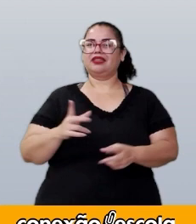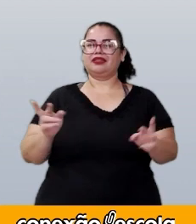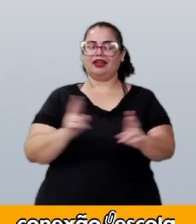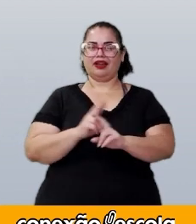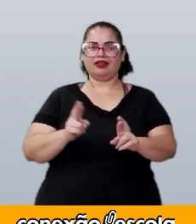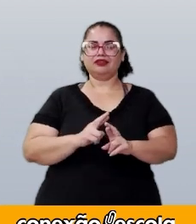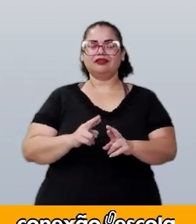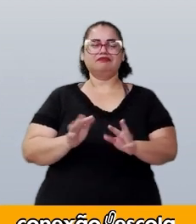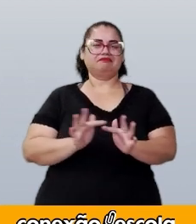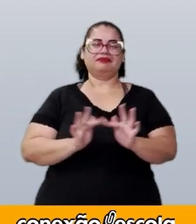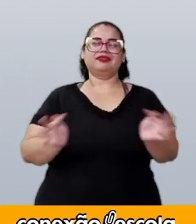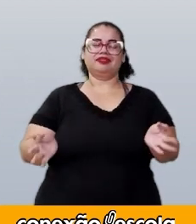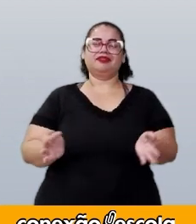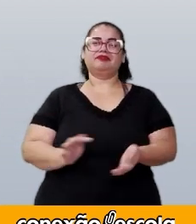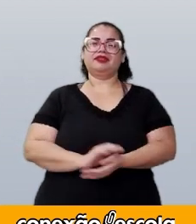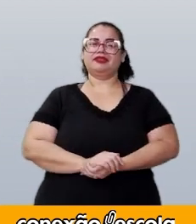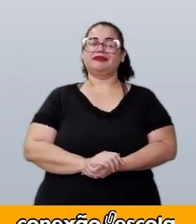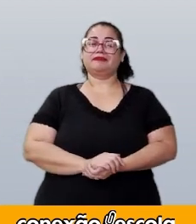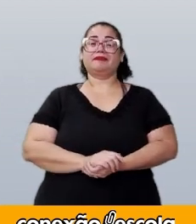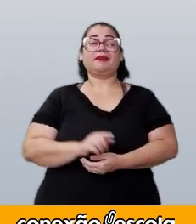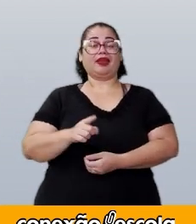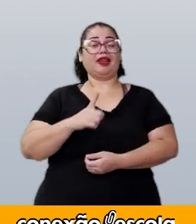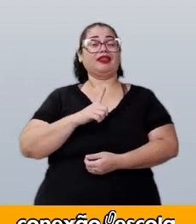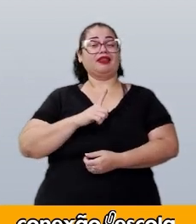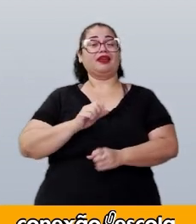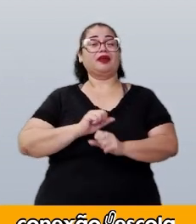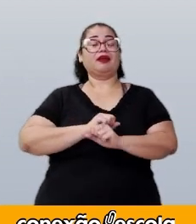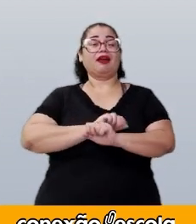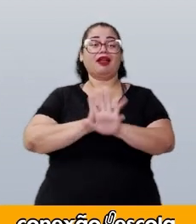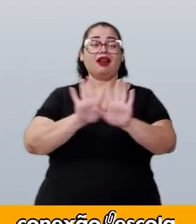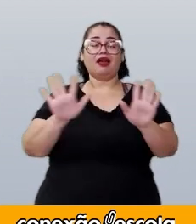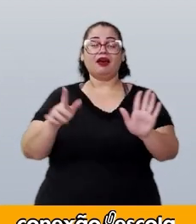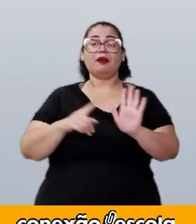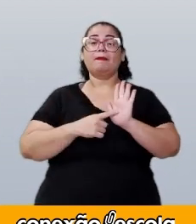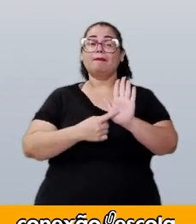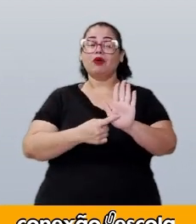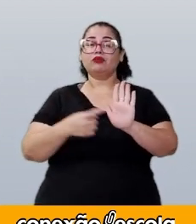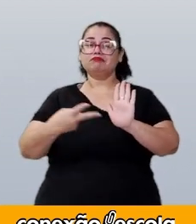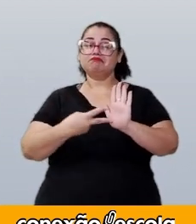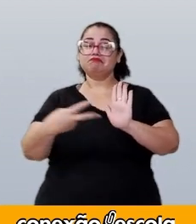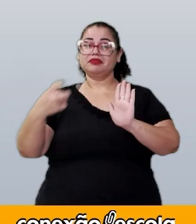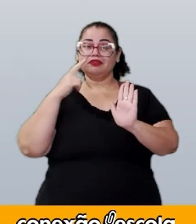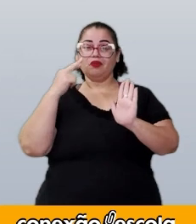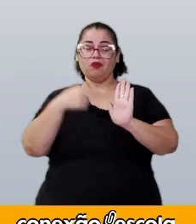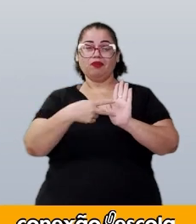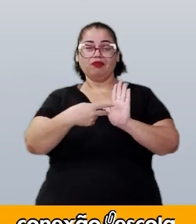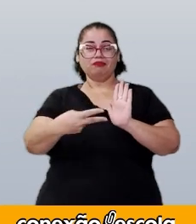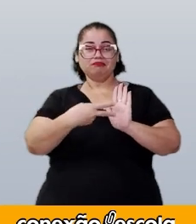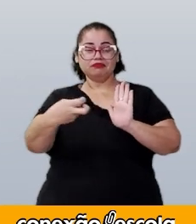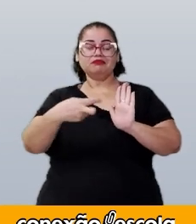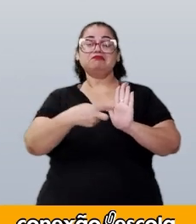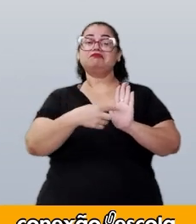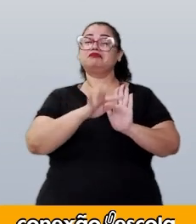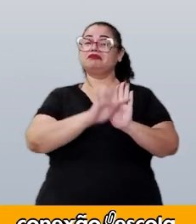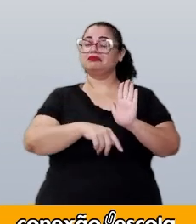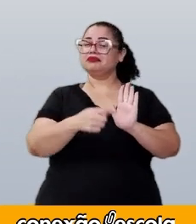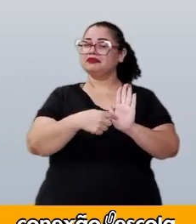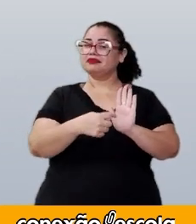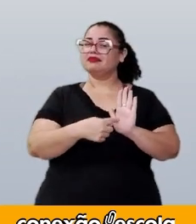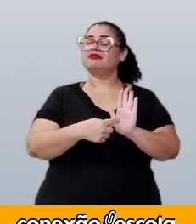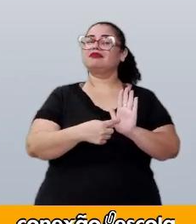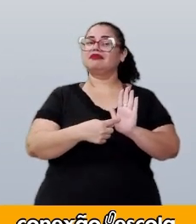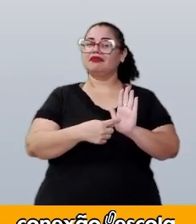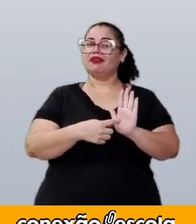simples. Bem, a primeira coisa, ela é clara e fácil de ser identificada pelo leitor. Você bate o olho no texto, você já percebe, poxa,